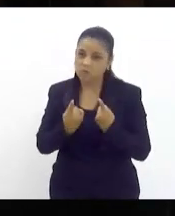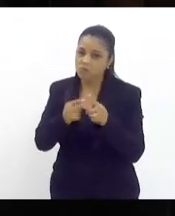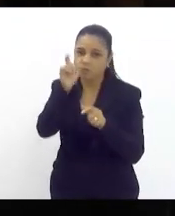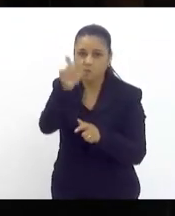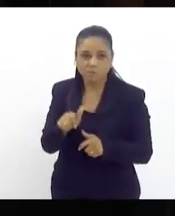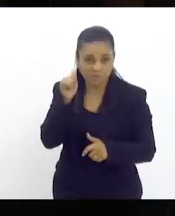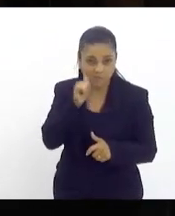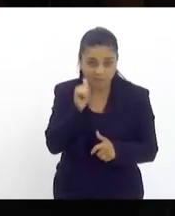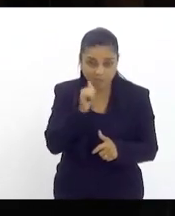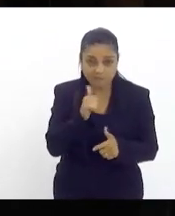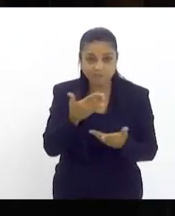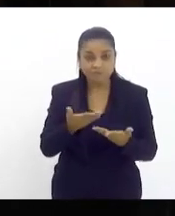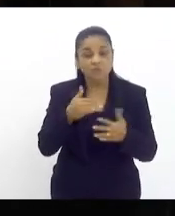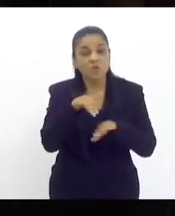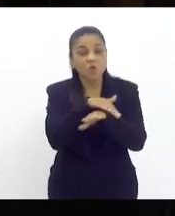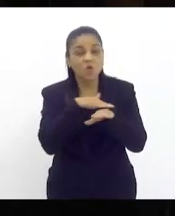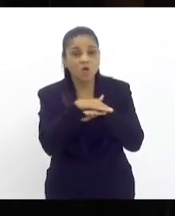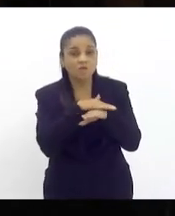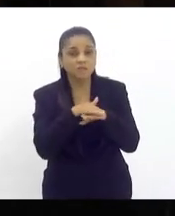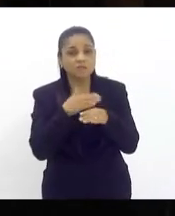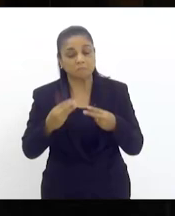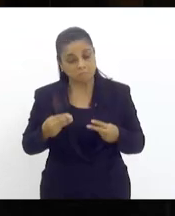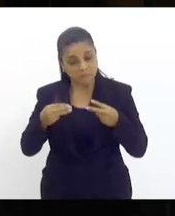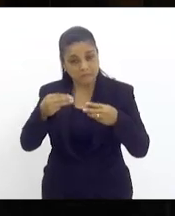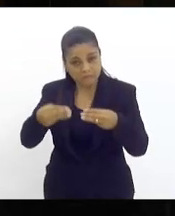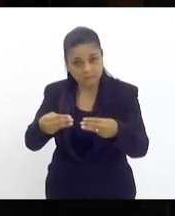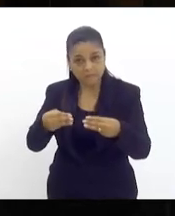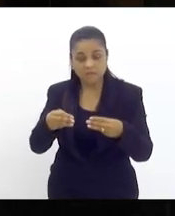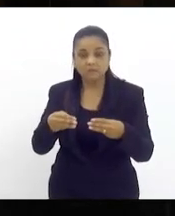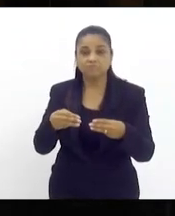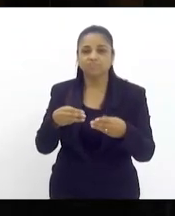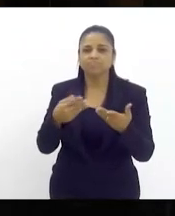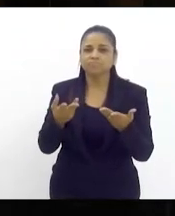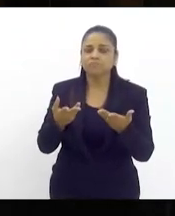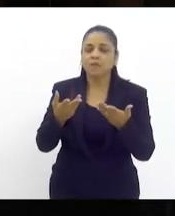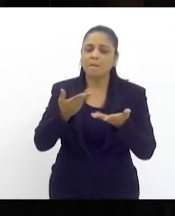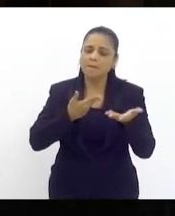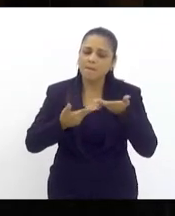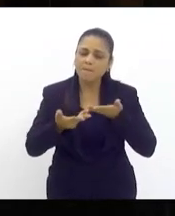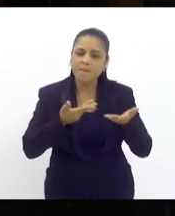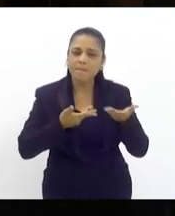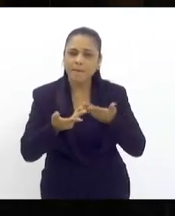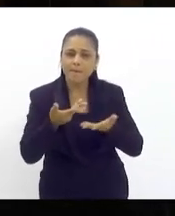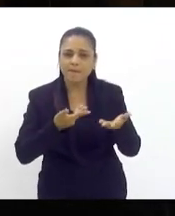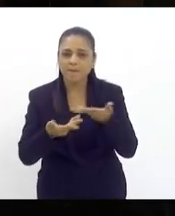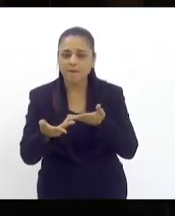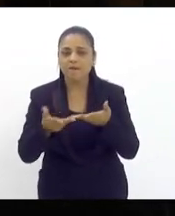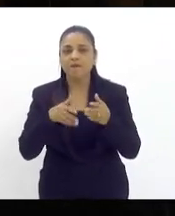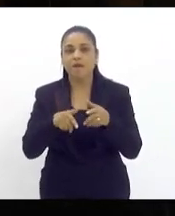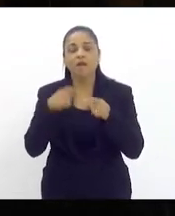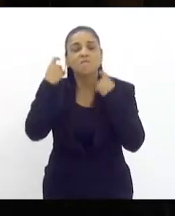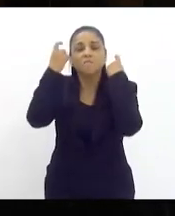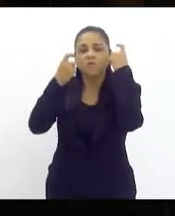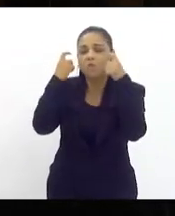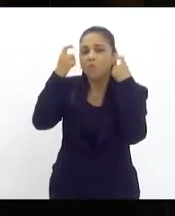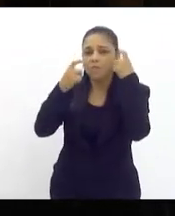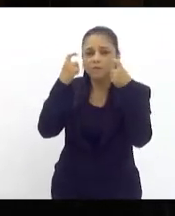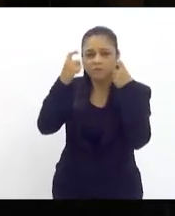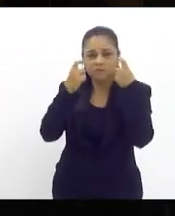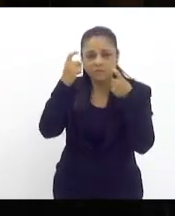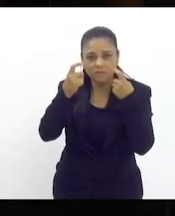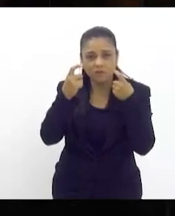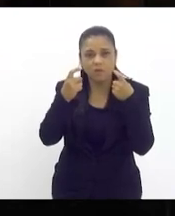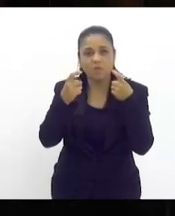mulher e conversando com a ministra trouxe a não só a preocupação mas também